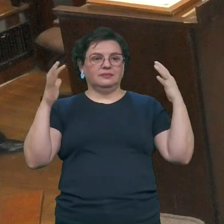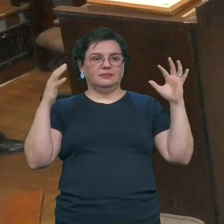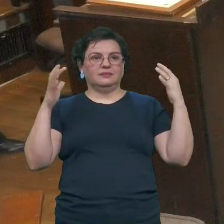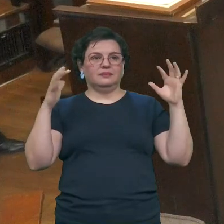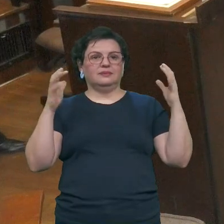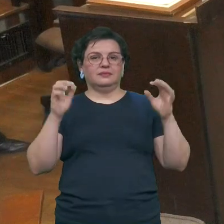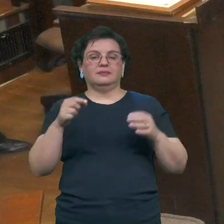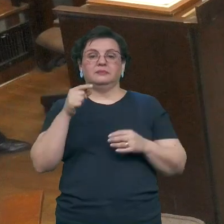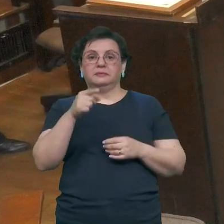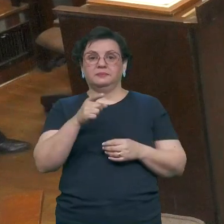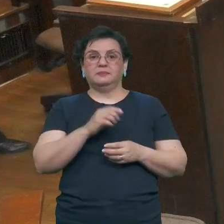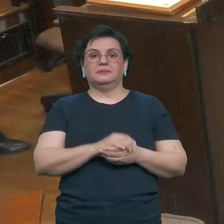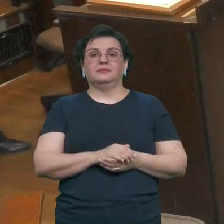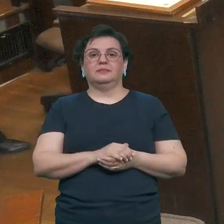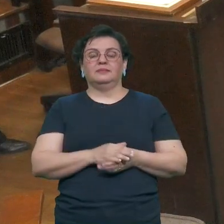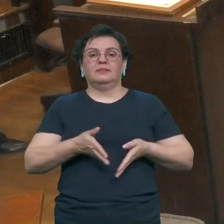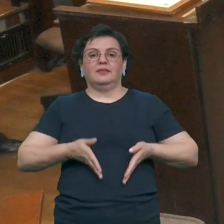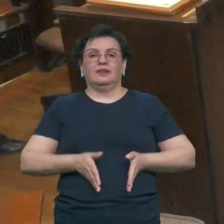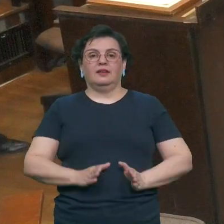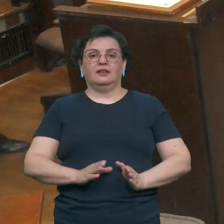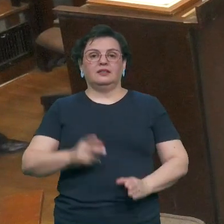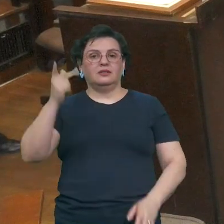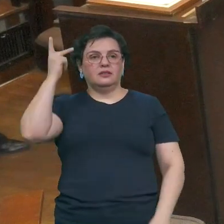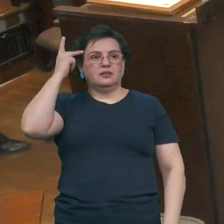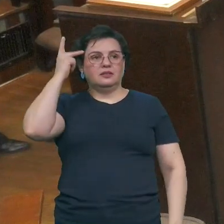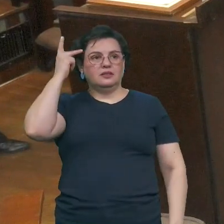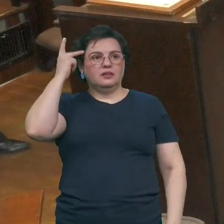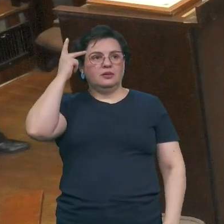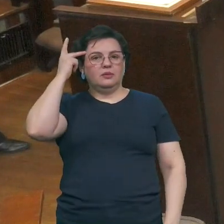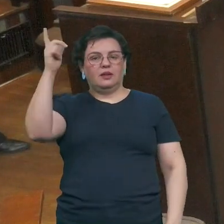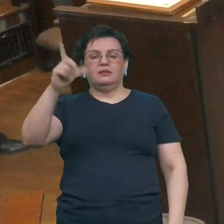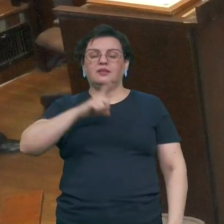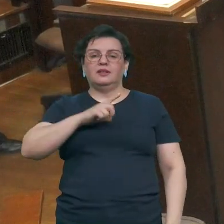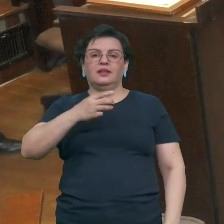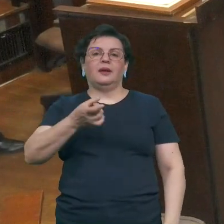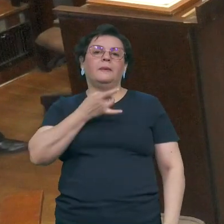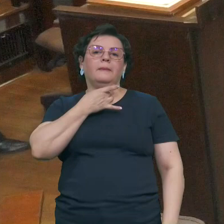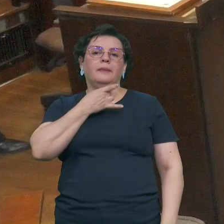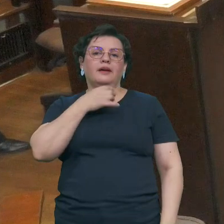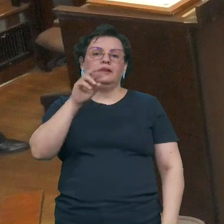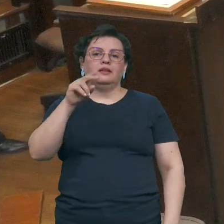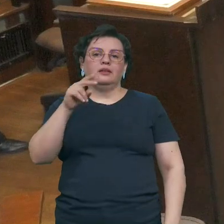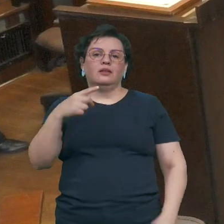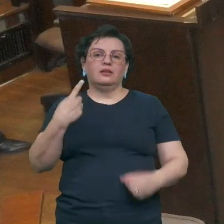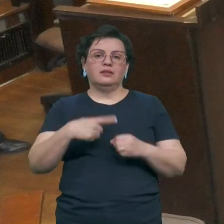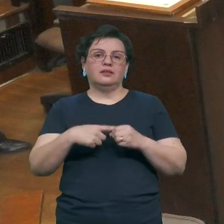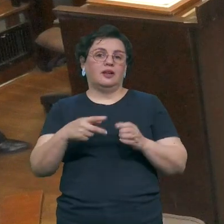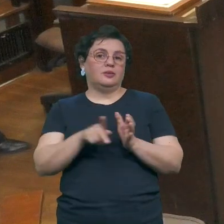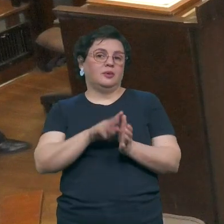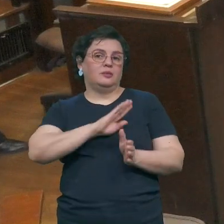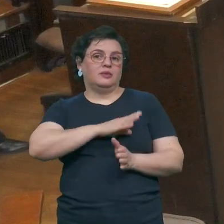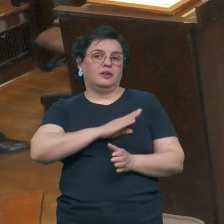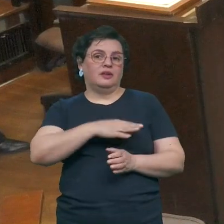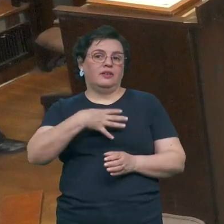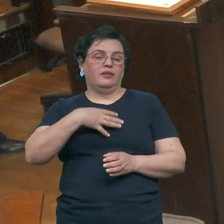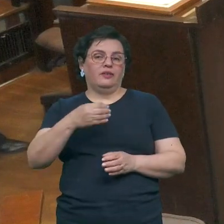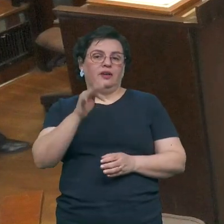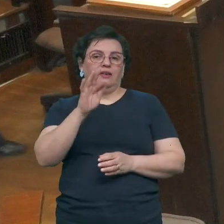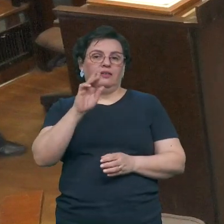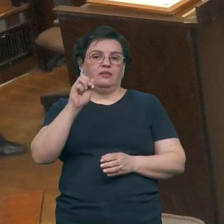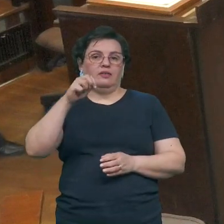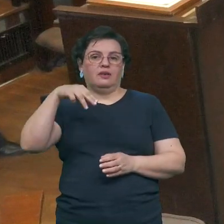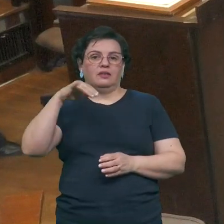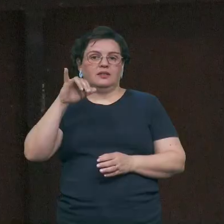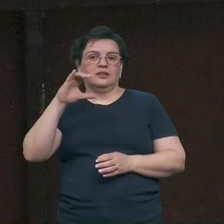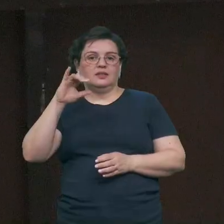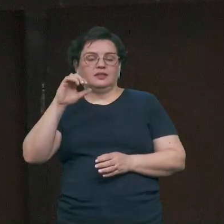Camila Rodrigues da Silva nasceu em São Paulo e adotou Marília como cidade do seu coração. É filha de Francisca Rodrigues de Souza